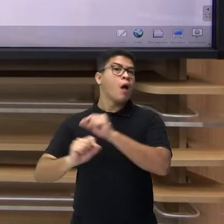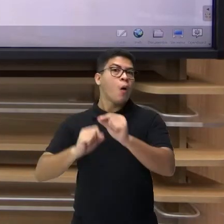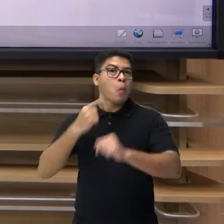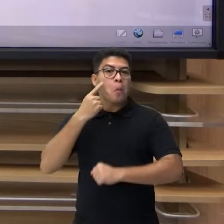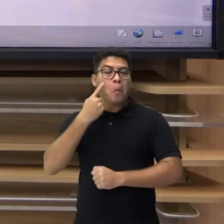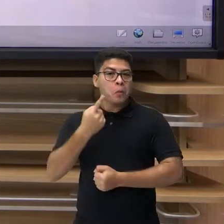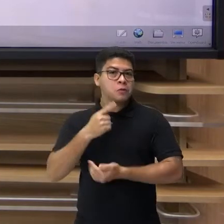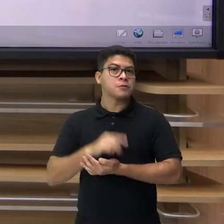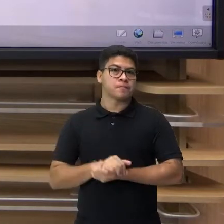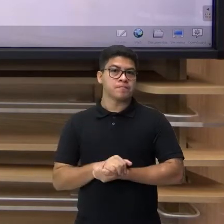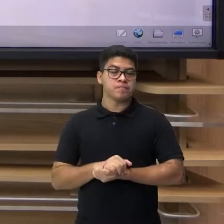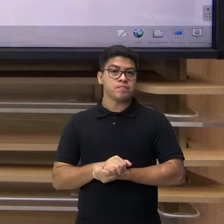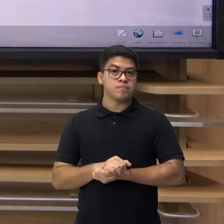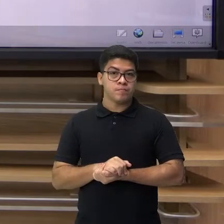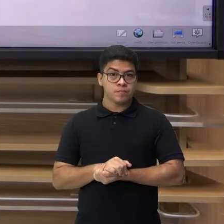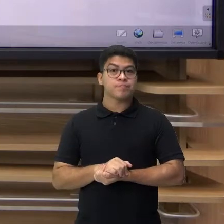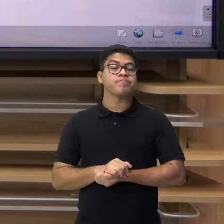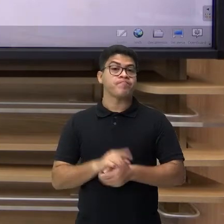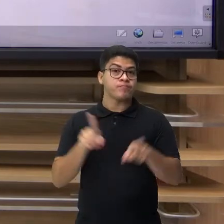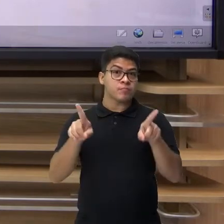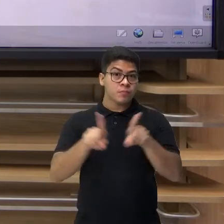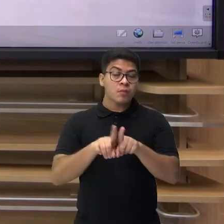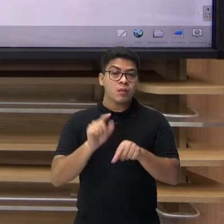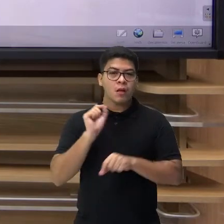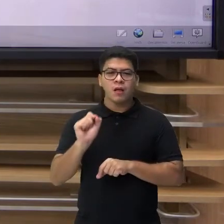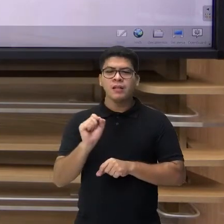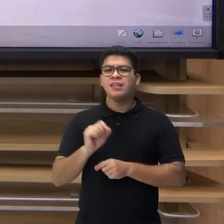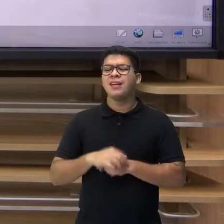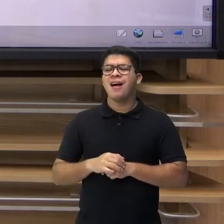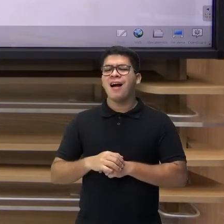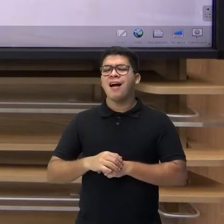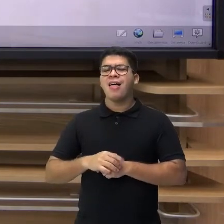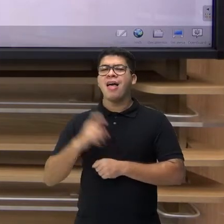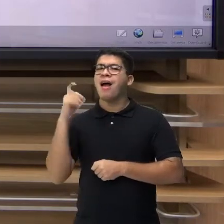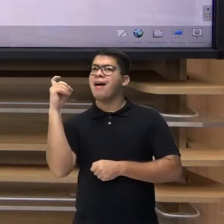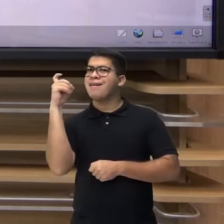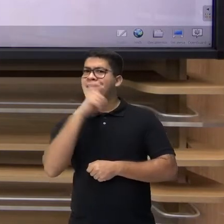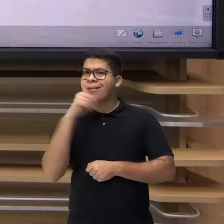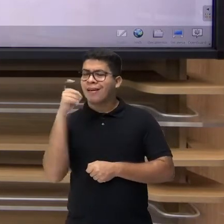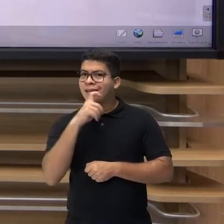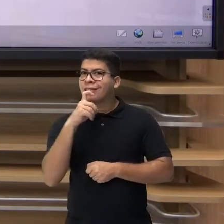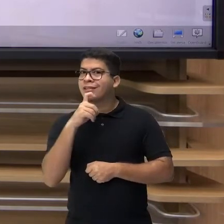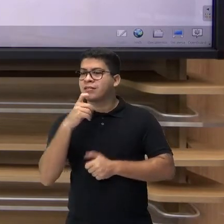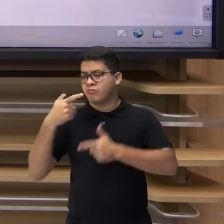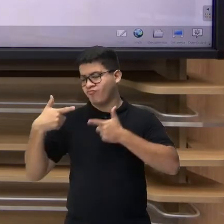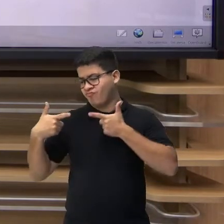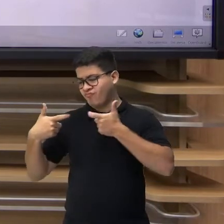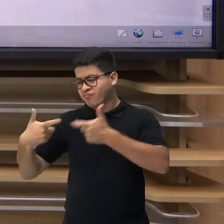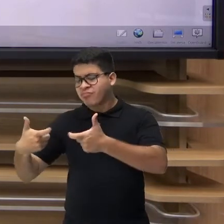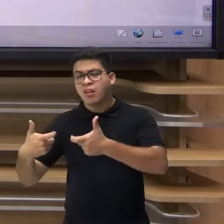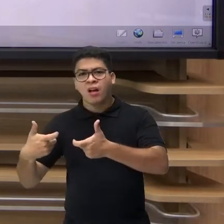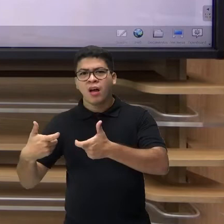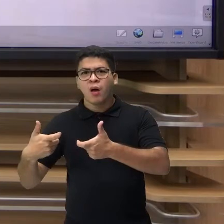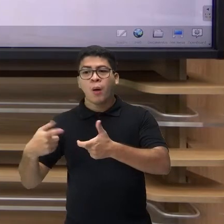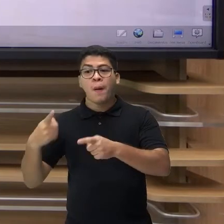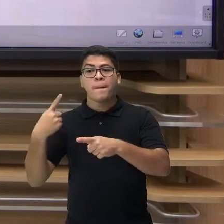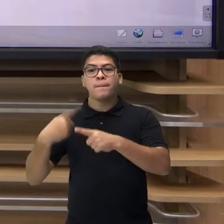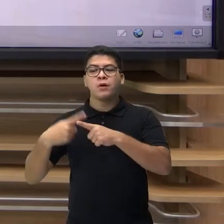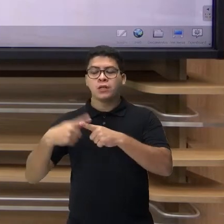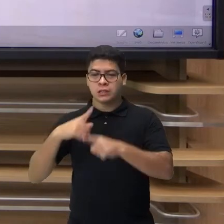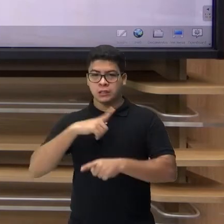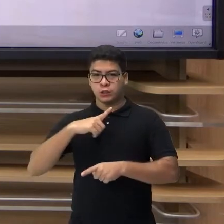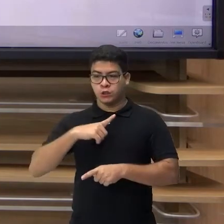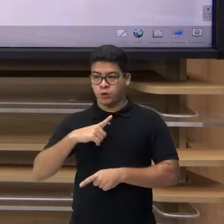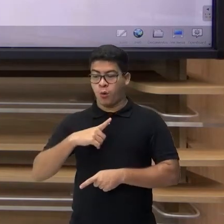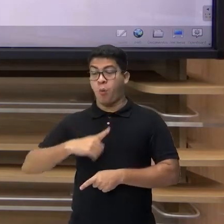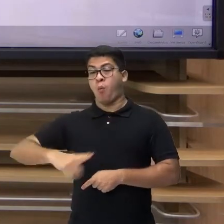nós também vamos ter a fase aqui de guerra de mentira. Por que guerra de mentira, professora? Porque a gente tem os exércitos da